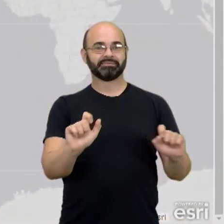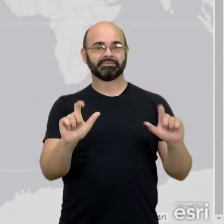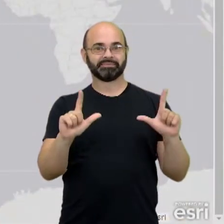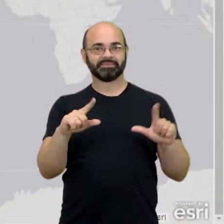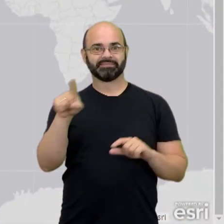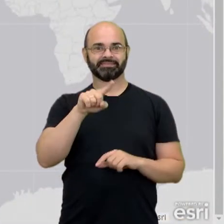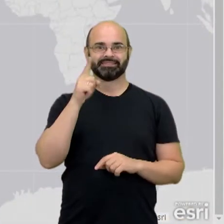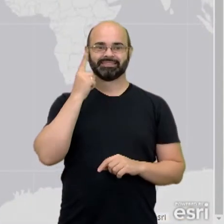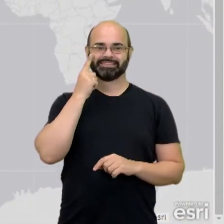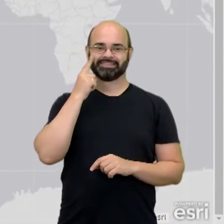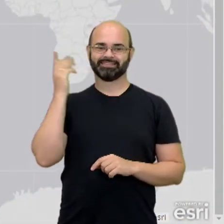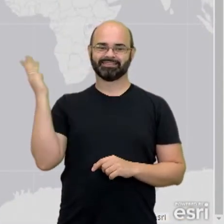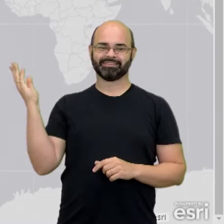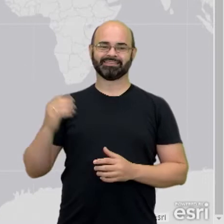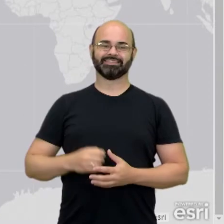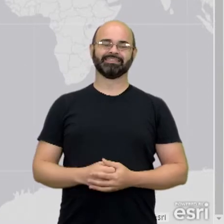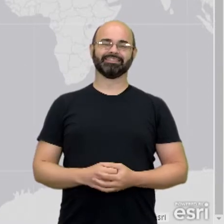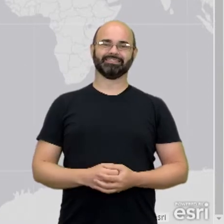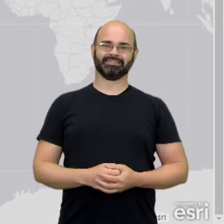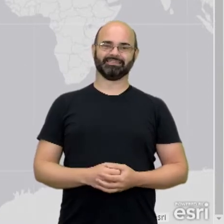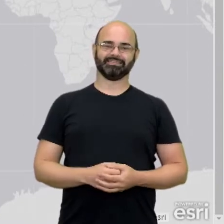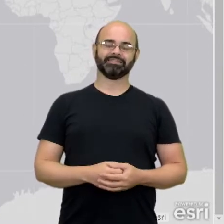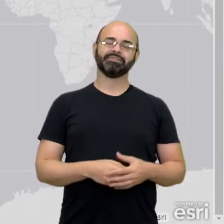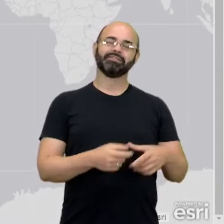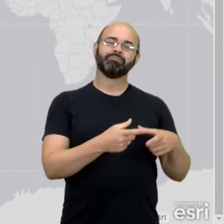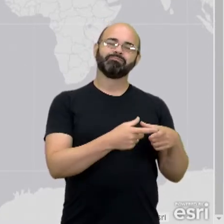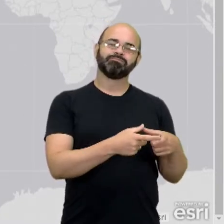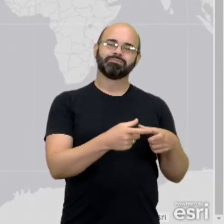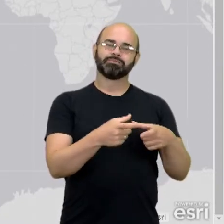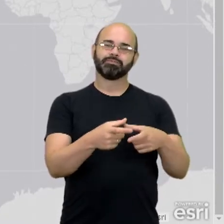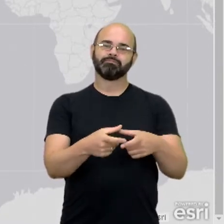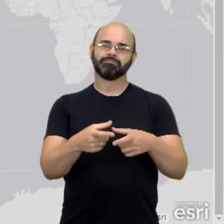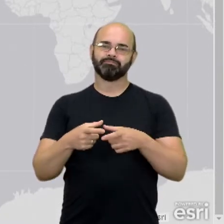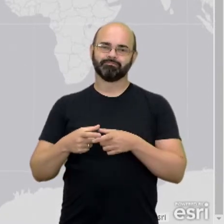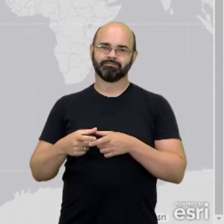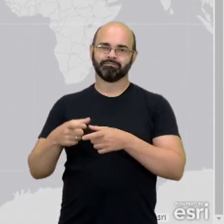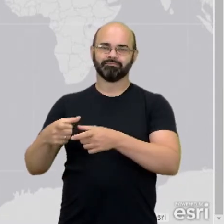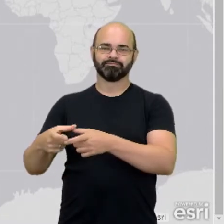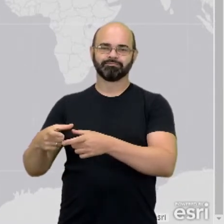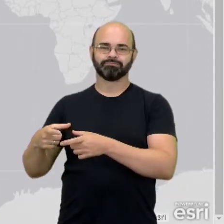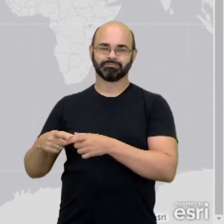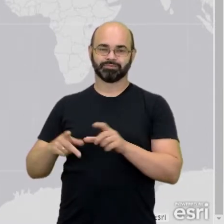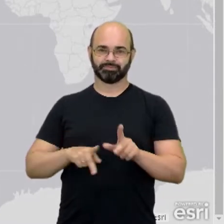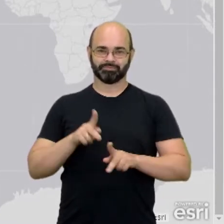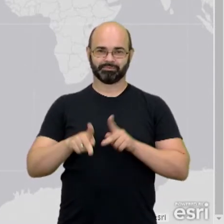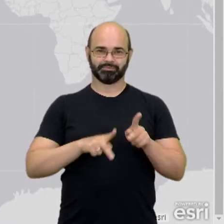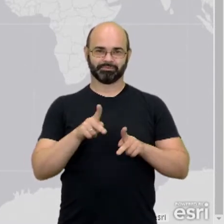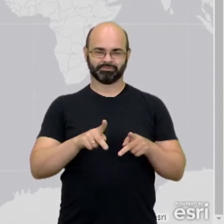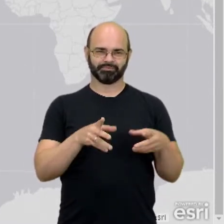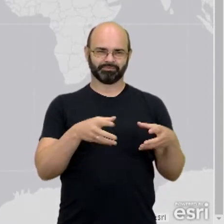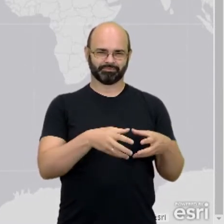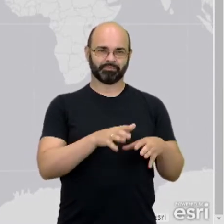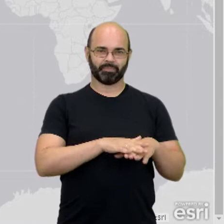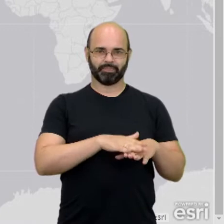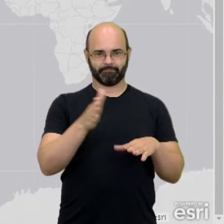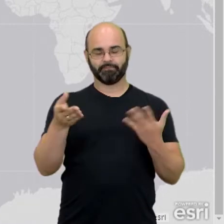aqui, ó. Entre as células que apresentam maior densidade de população, além daquela localizada em Paraisópolis, São